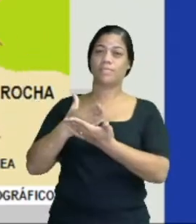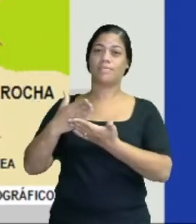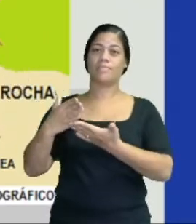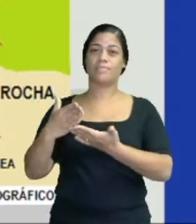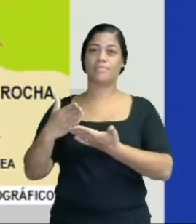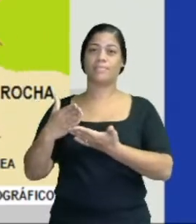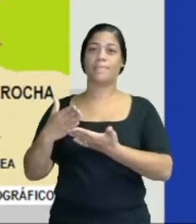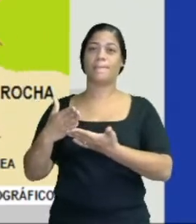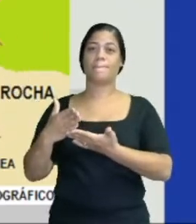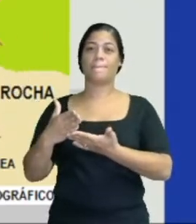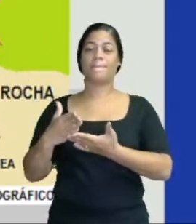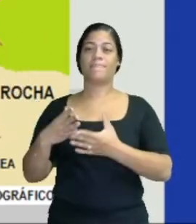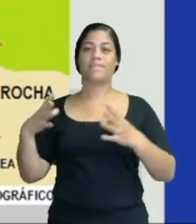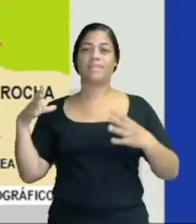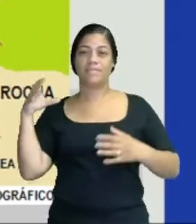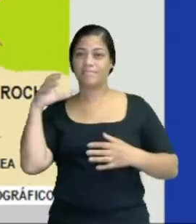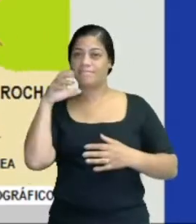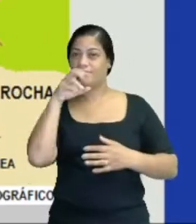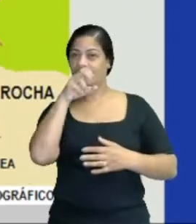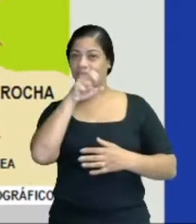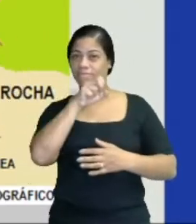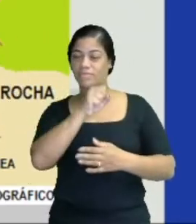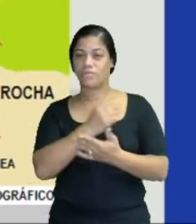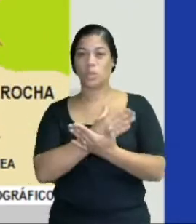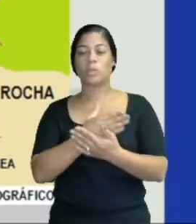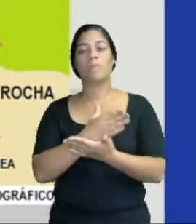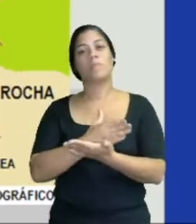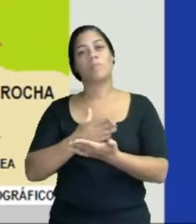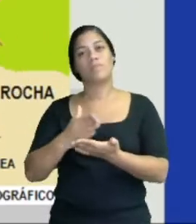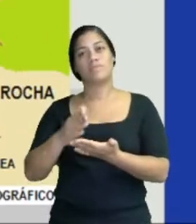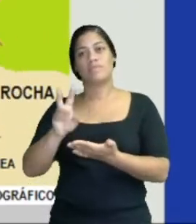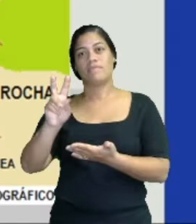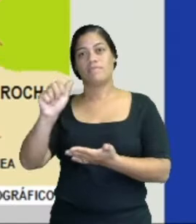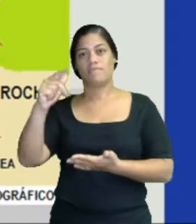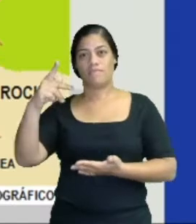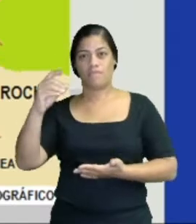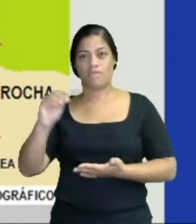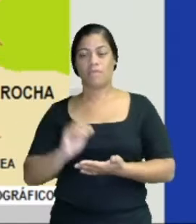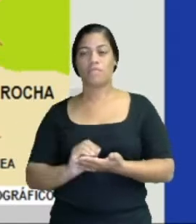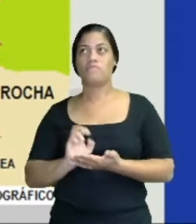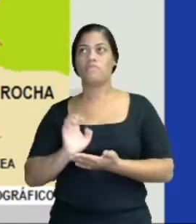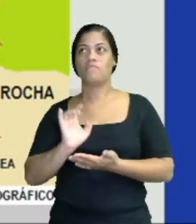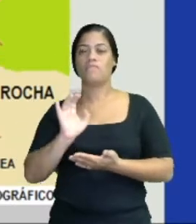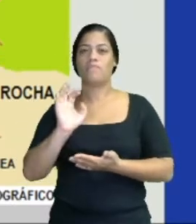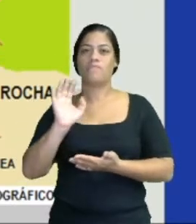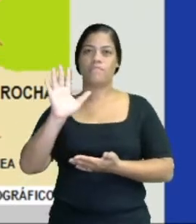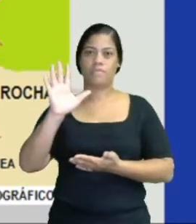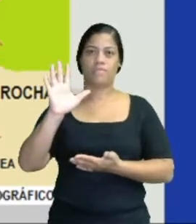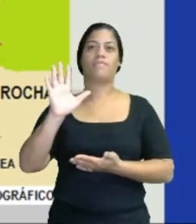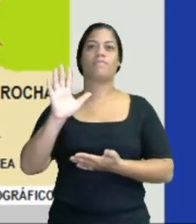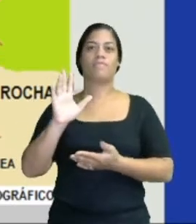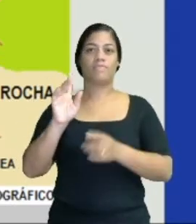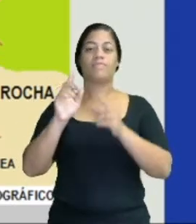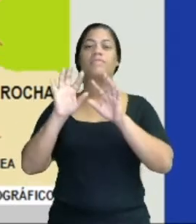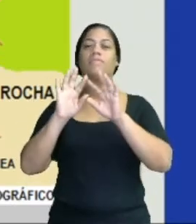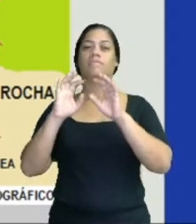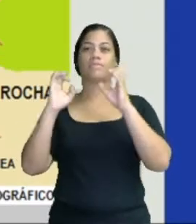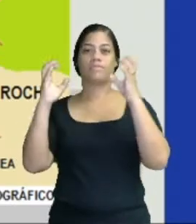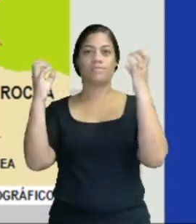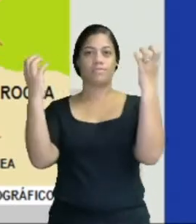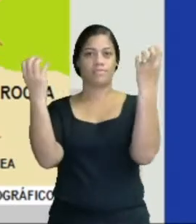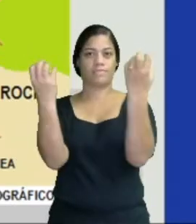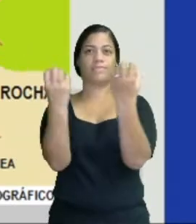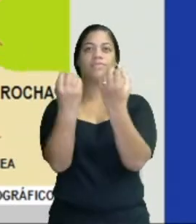com que a água se aqueça e ela evapore, parte dessa água evapore e vá parar